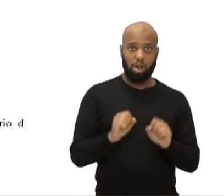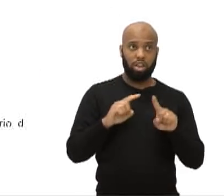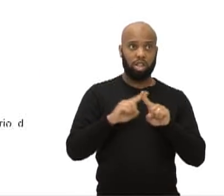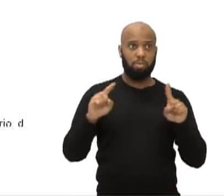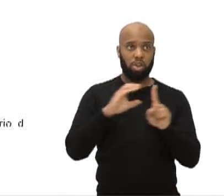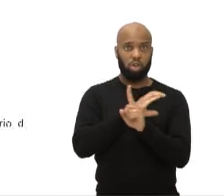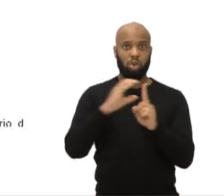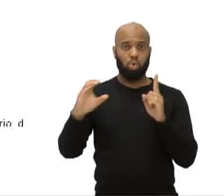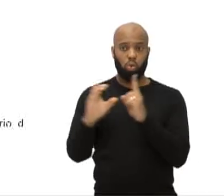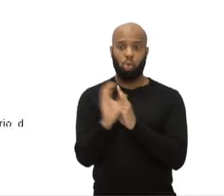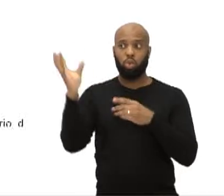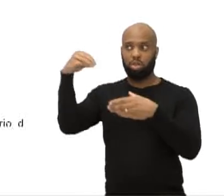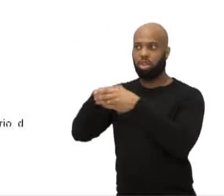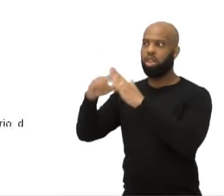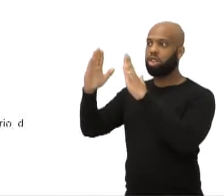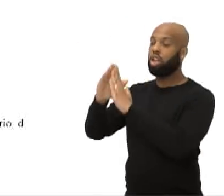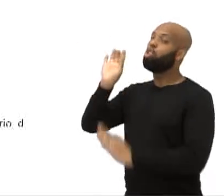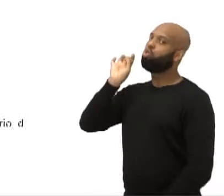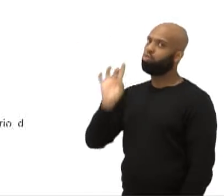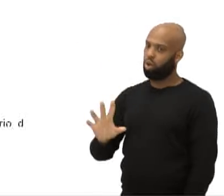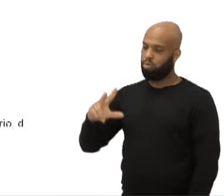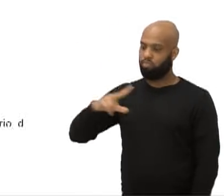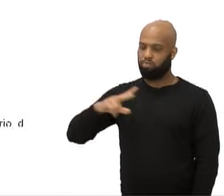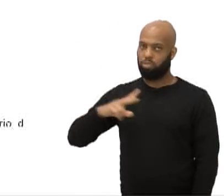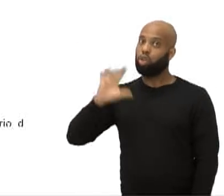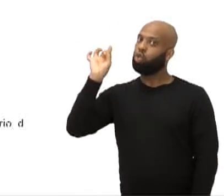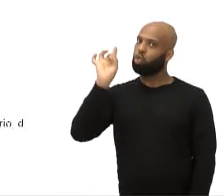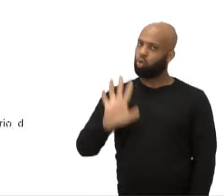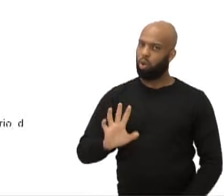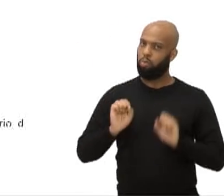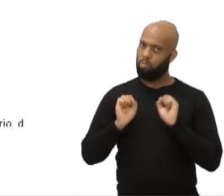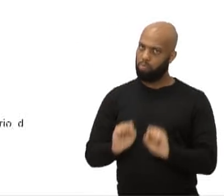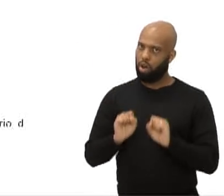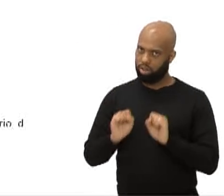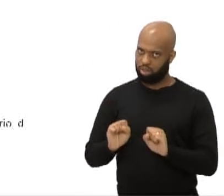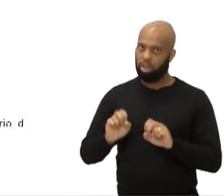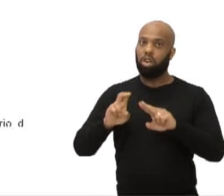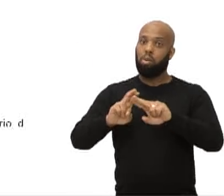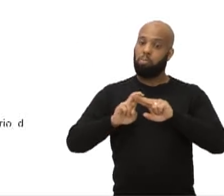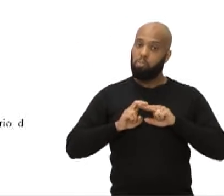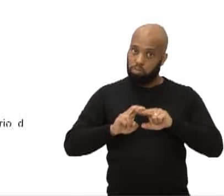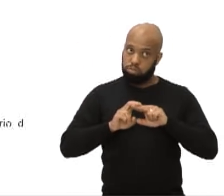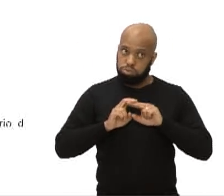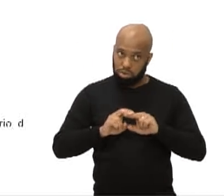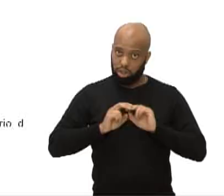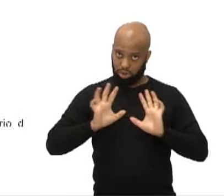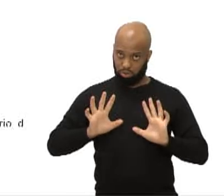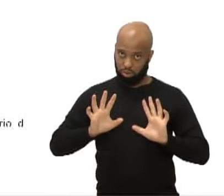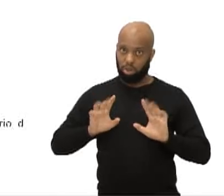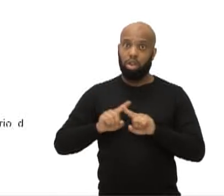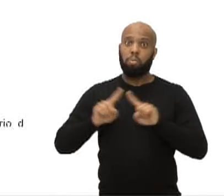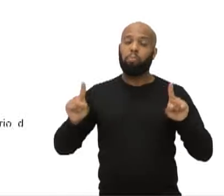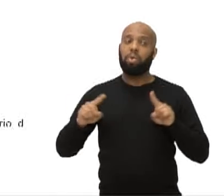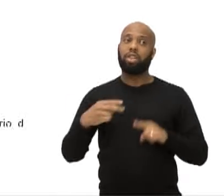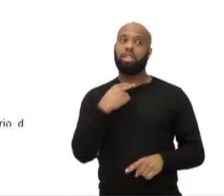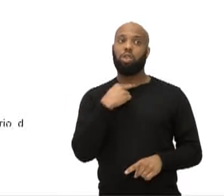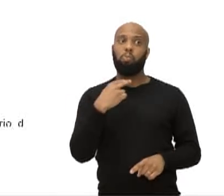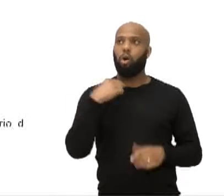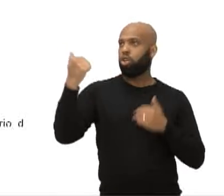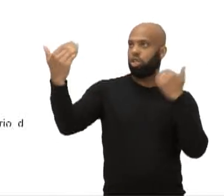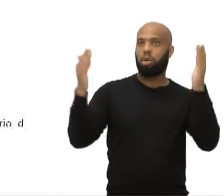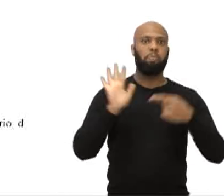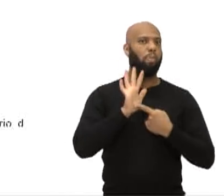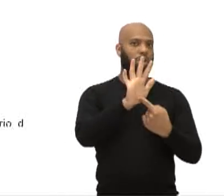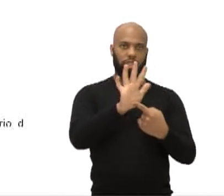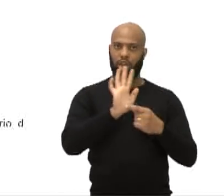culto doméstico ou particular em casas para isso destinadas, sem forma alguma exterior